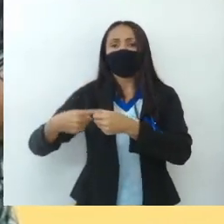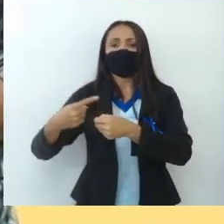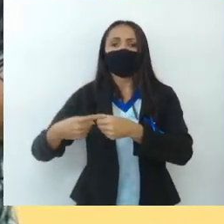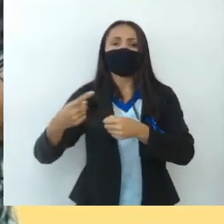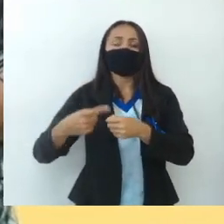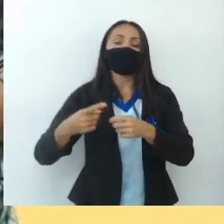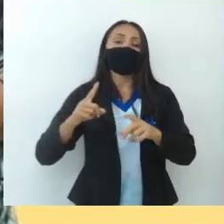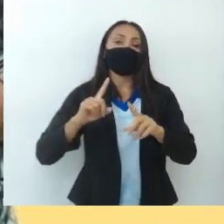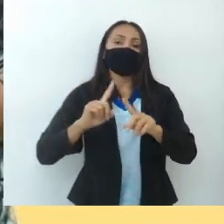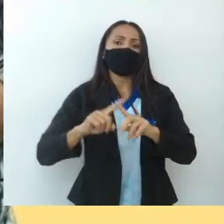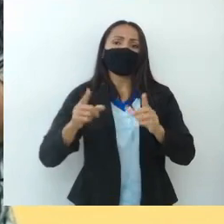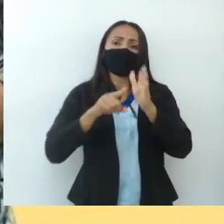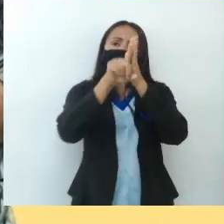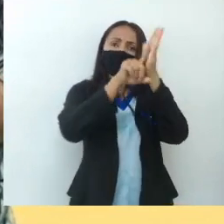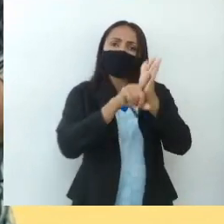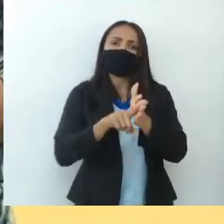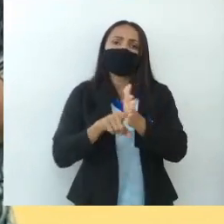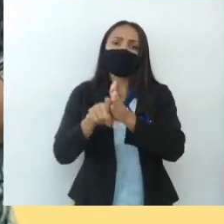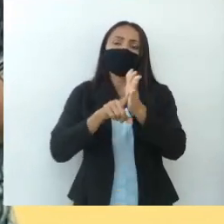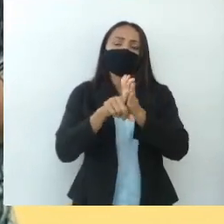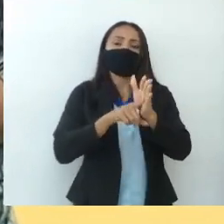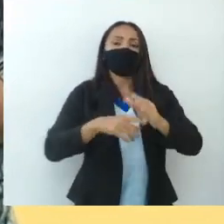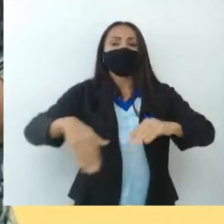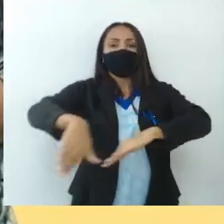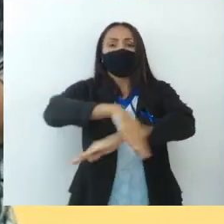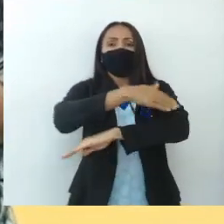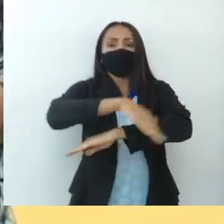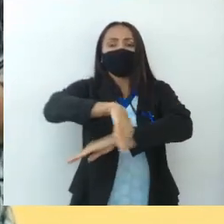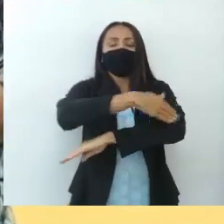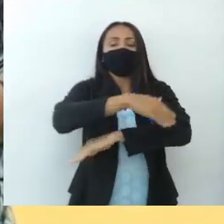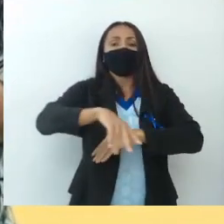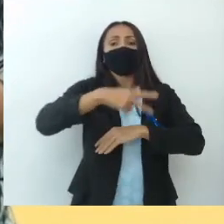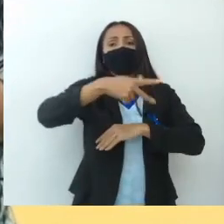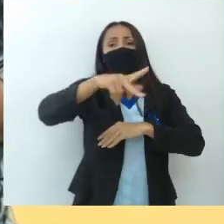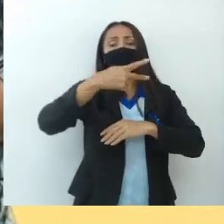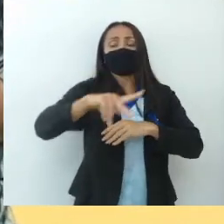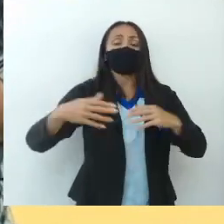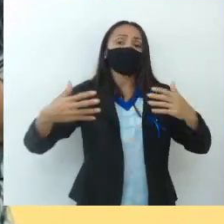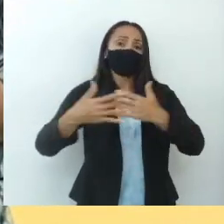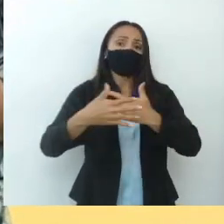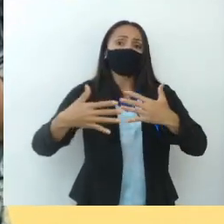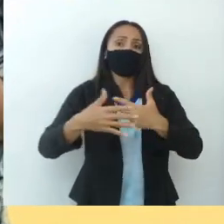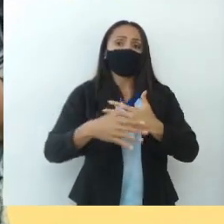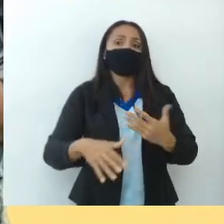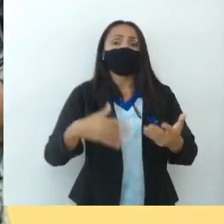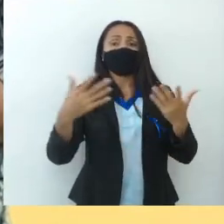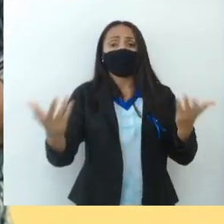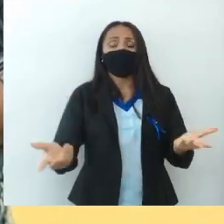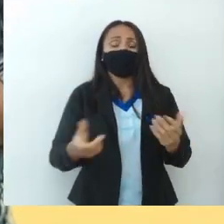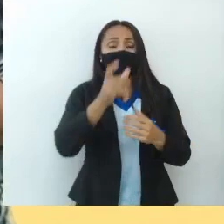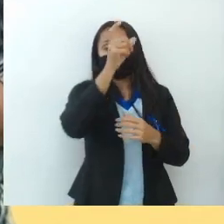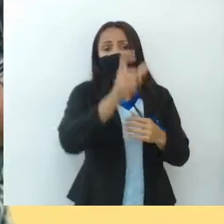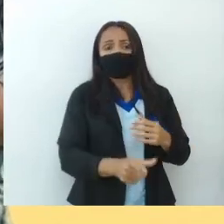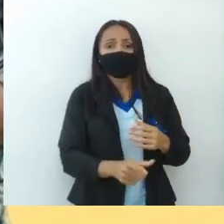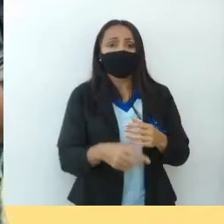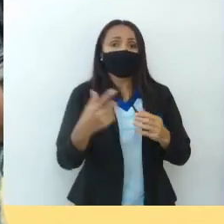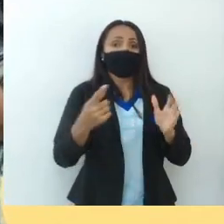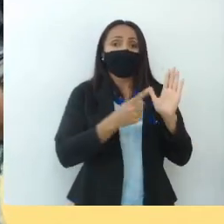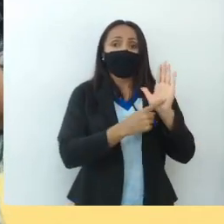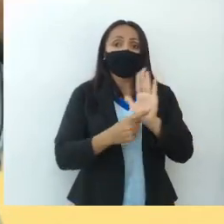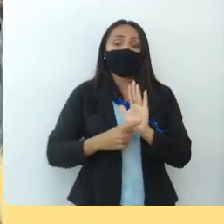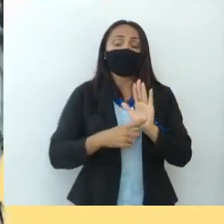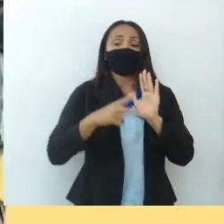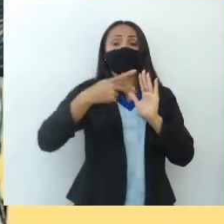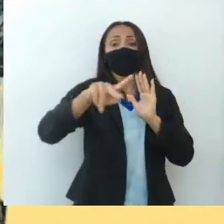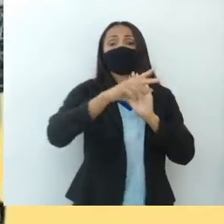que pesquise uma rua da sua cidade, certo? O nome de uma rua, quem foi aquele personagem e apresente ao seu professor,